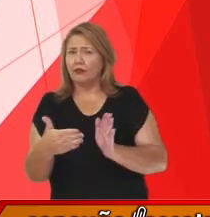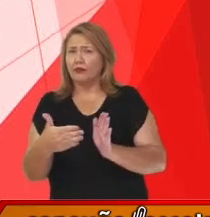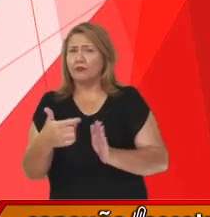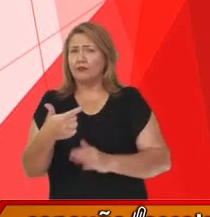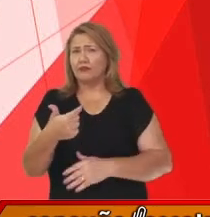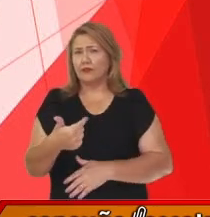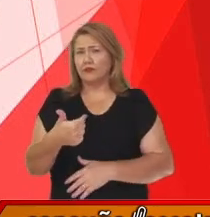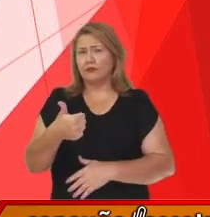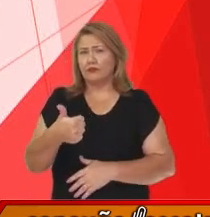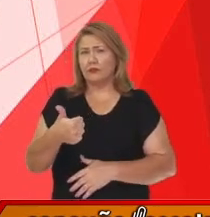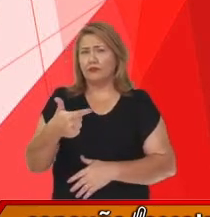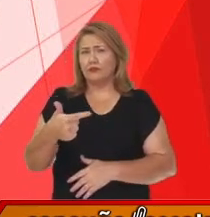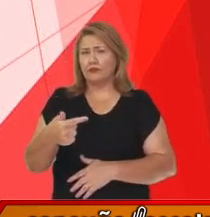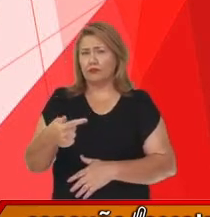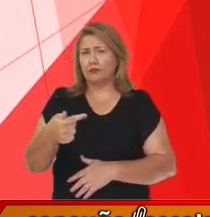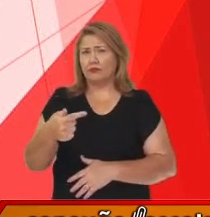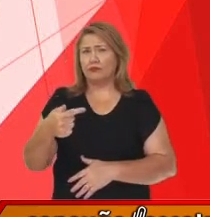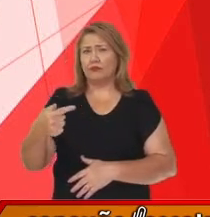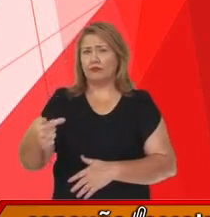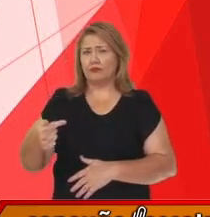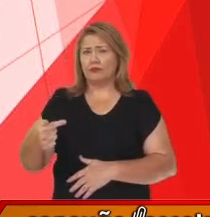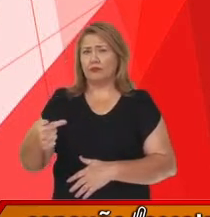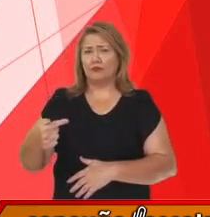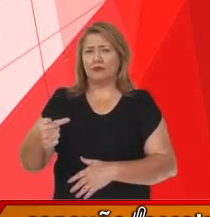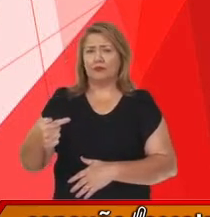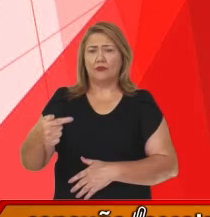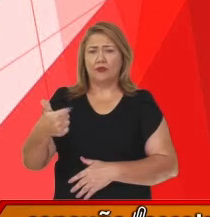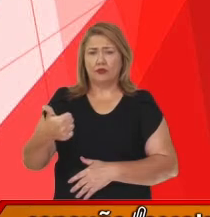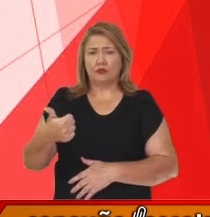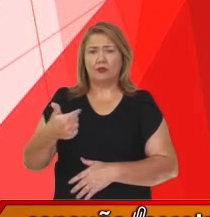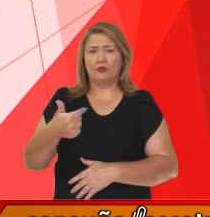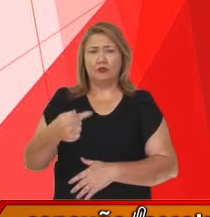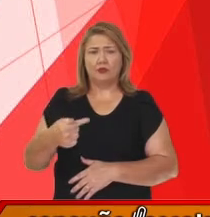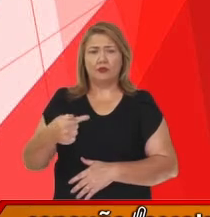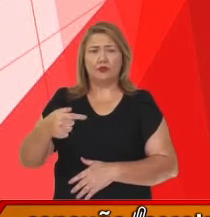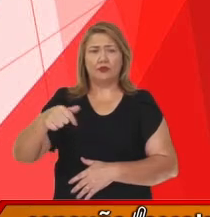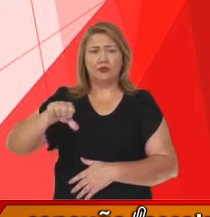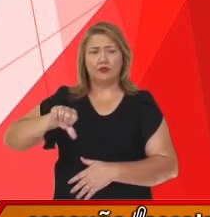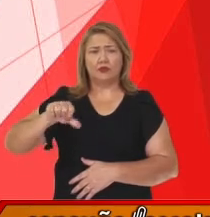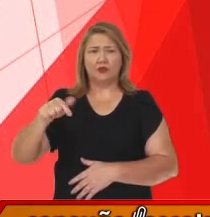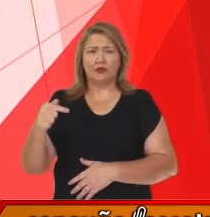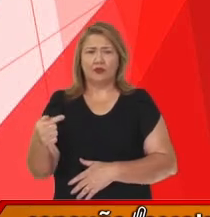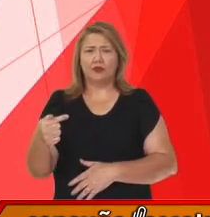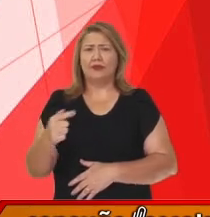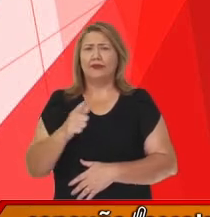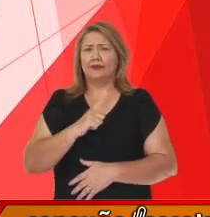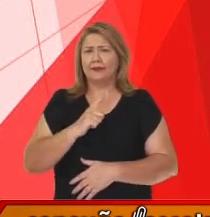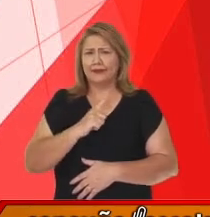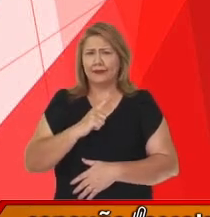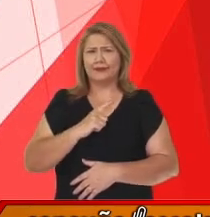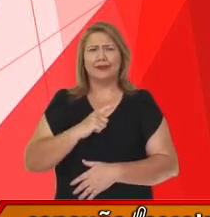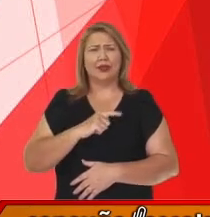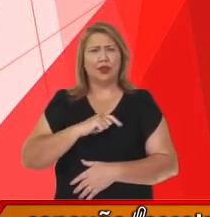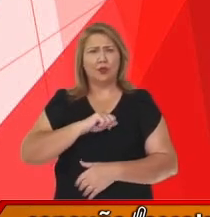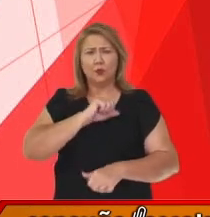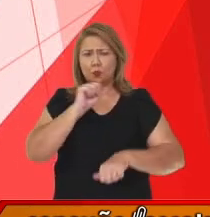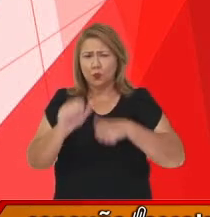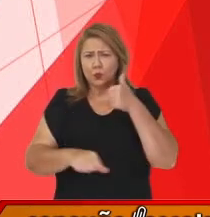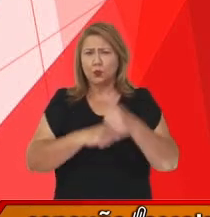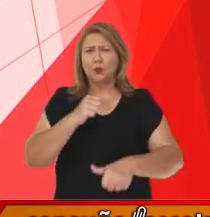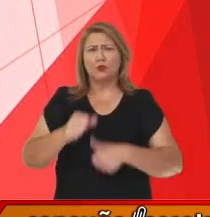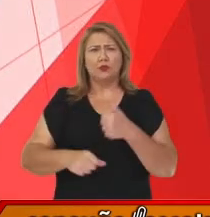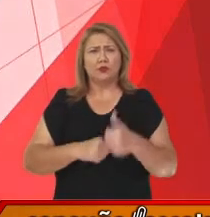1977. Se vocês observarem aí, nós temos uma mudança radicalmente brusca nessa perspectiva